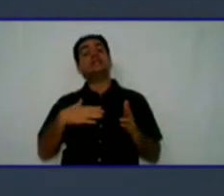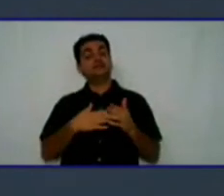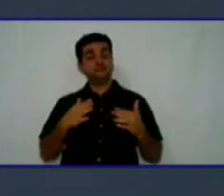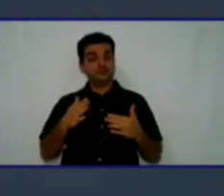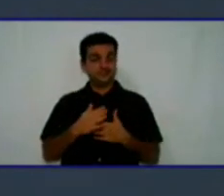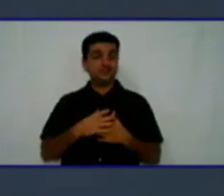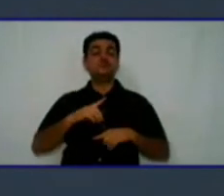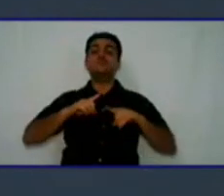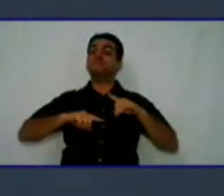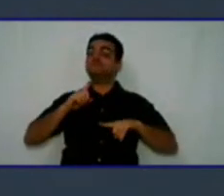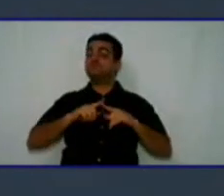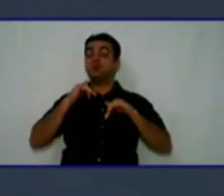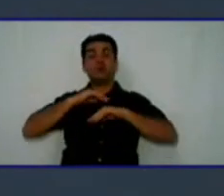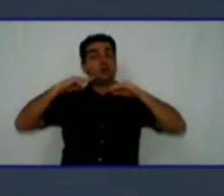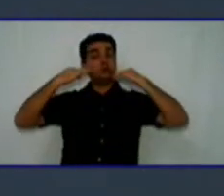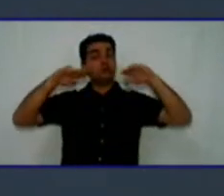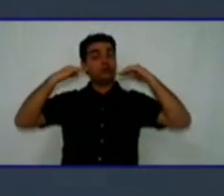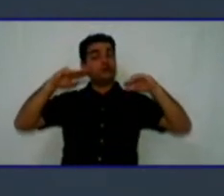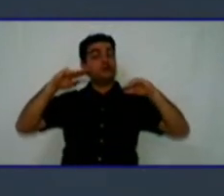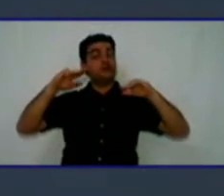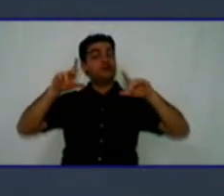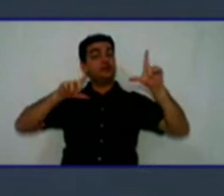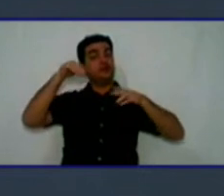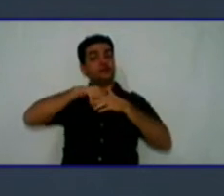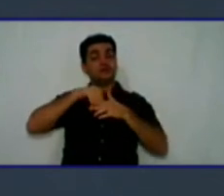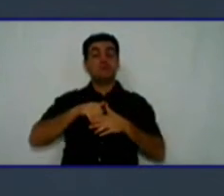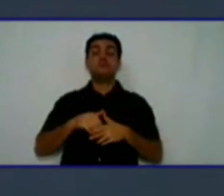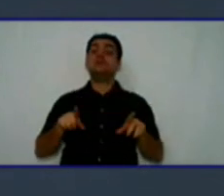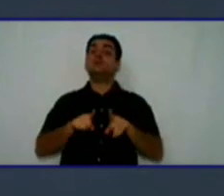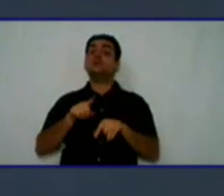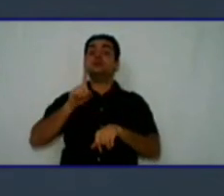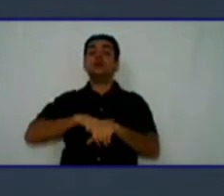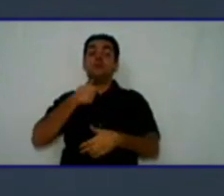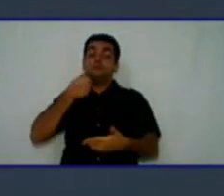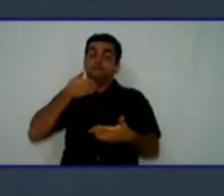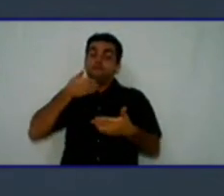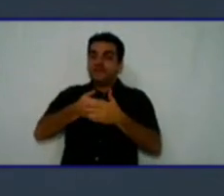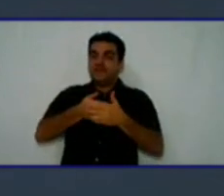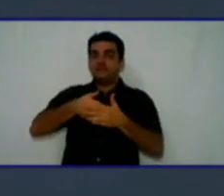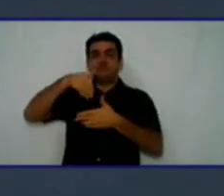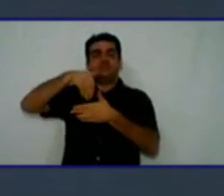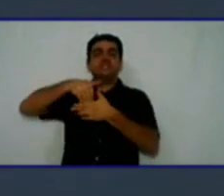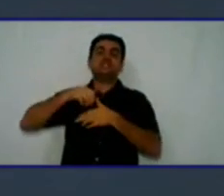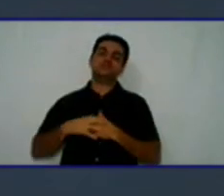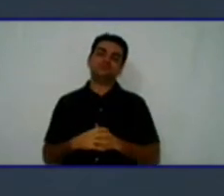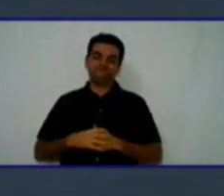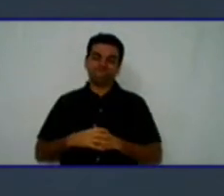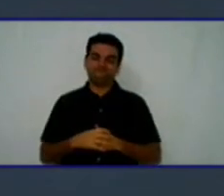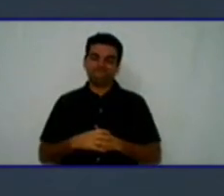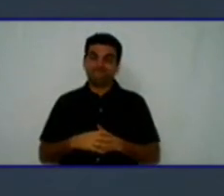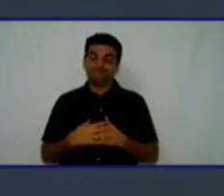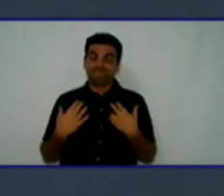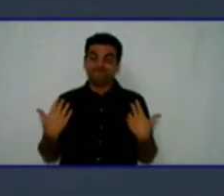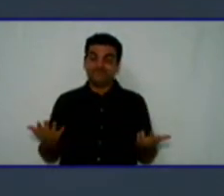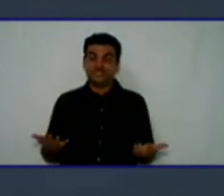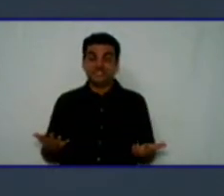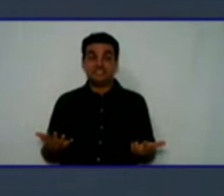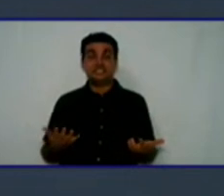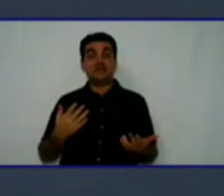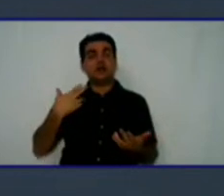da propaganda eleitoral ao período de pré-campanha, mais notadamente as